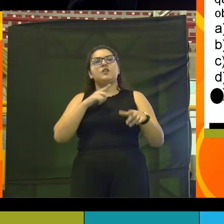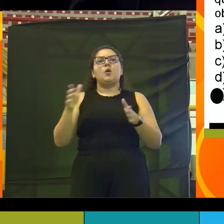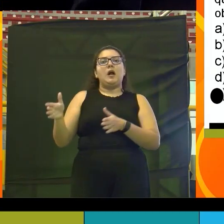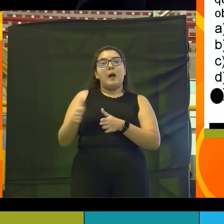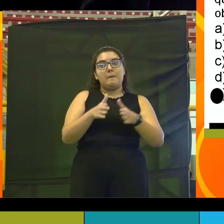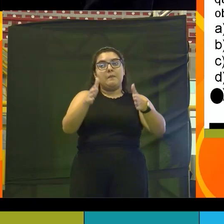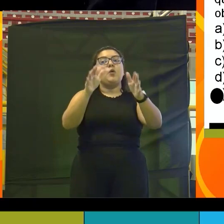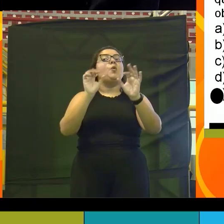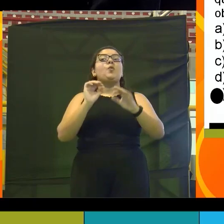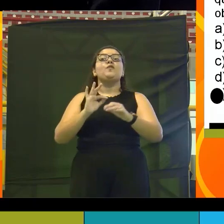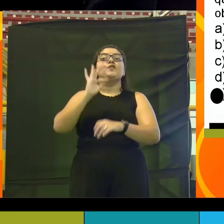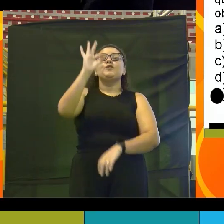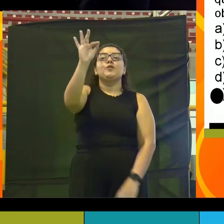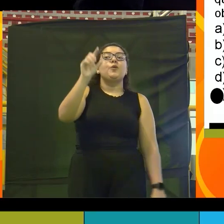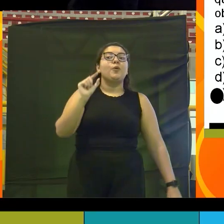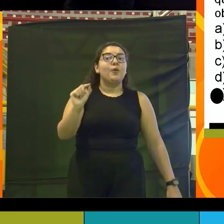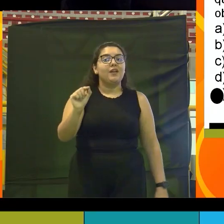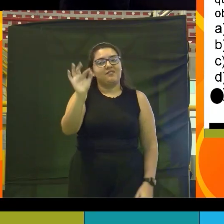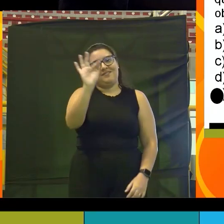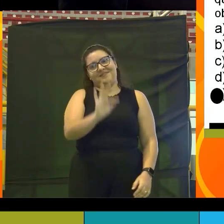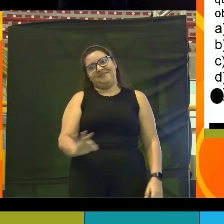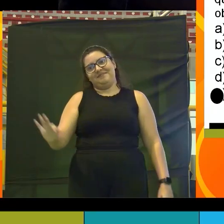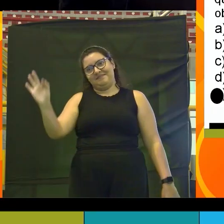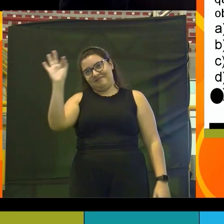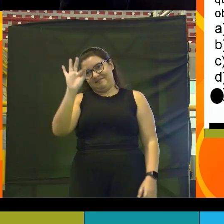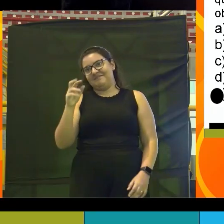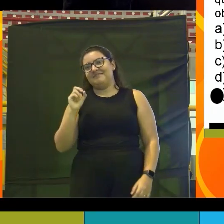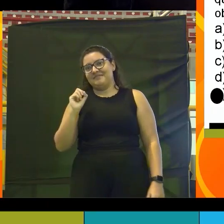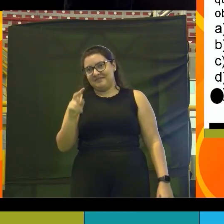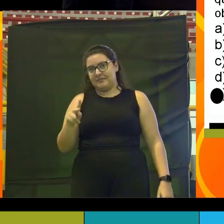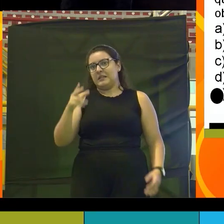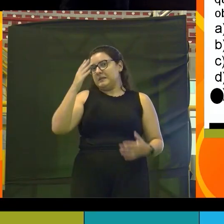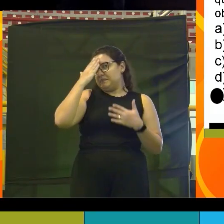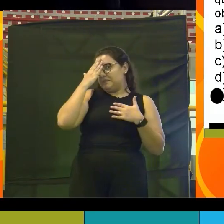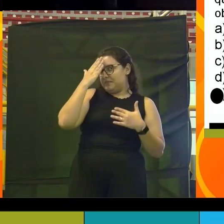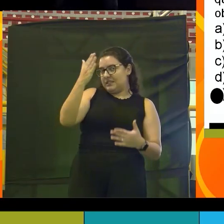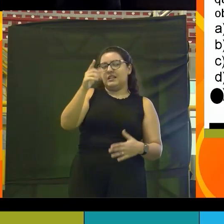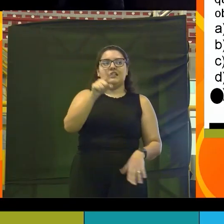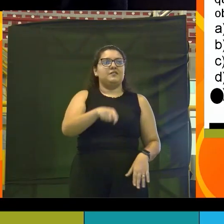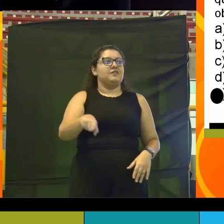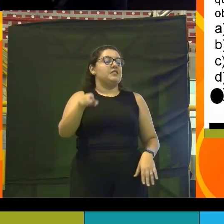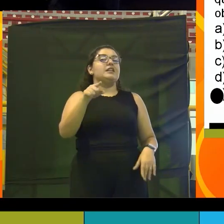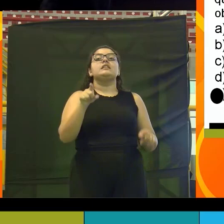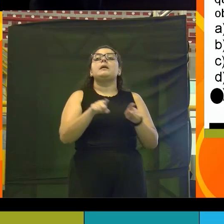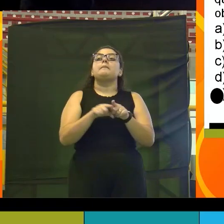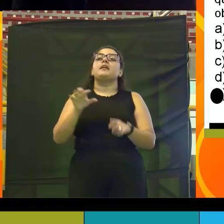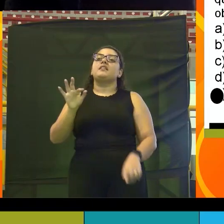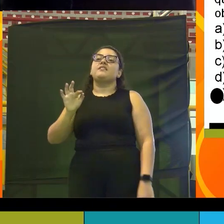caminho, ao resultado de sucesso de vocês, tá bom? Então eu agradeço vocês, agradeço ao Fábio pelo